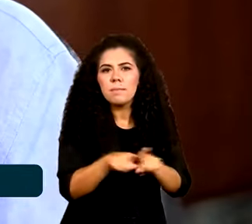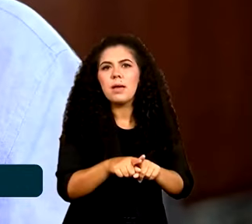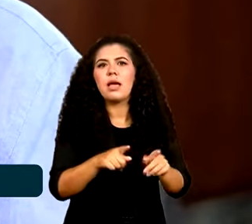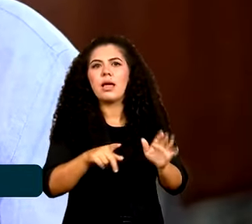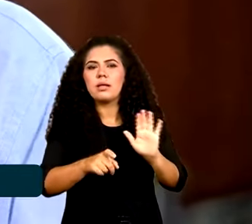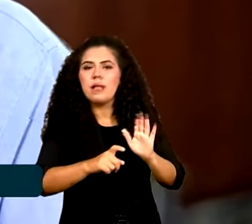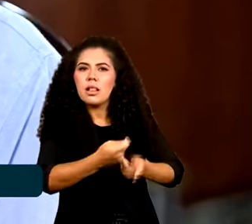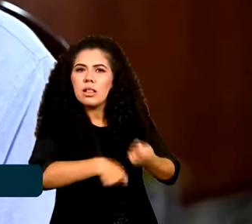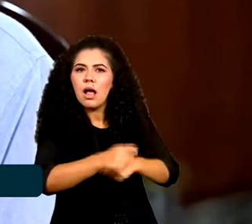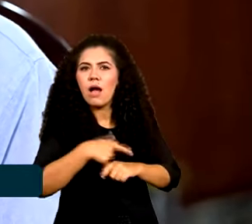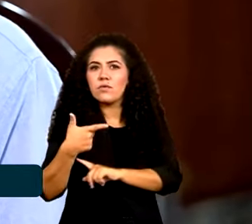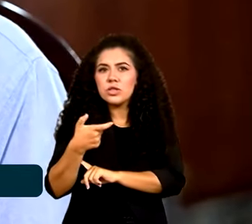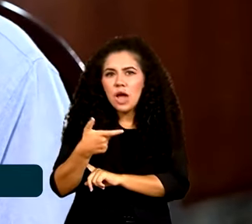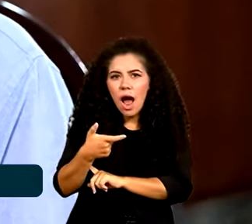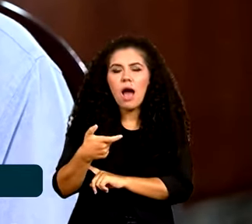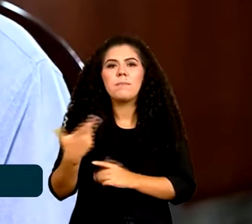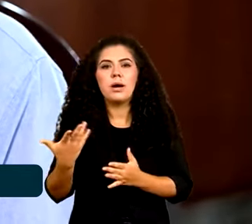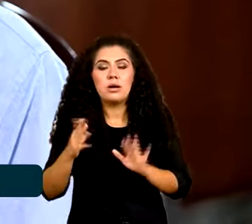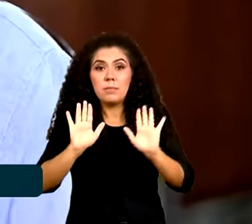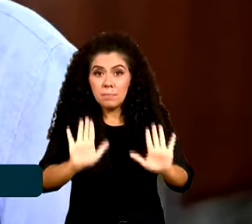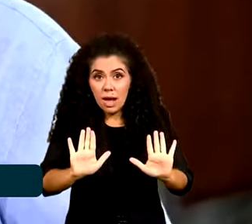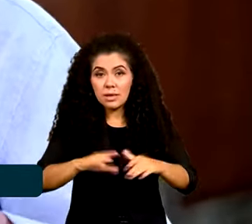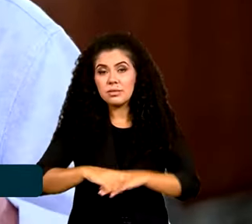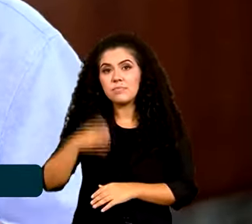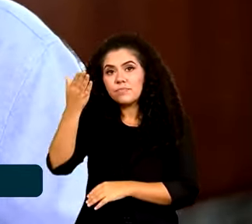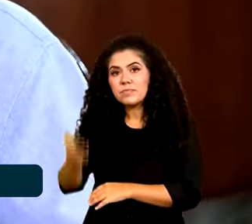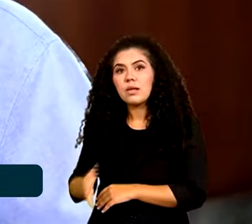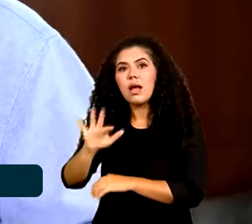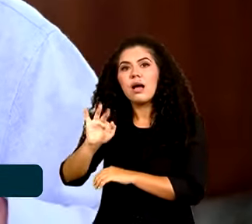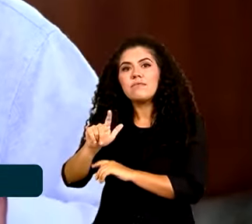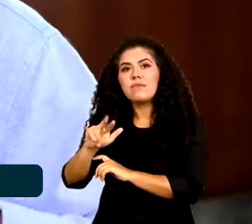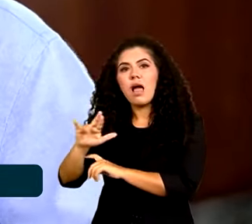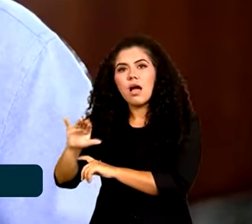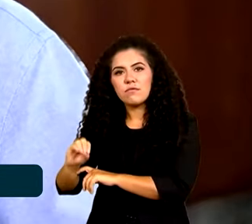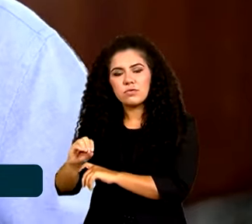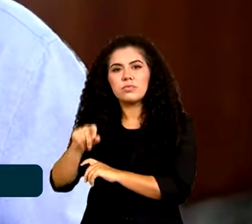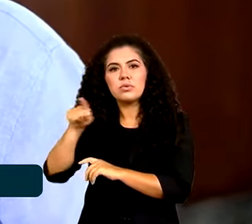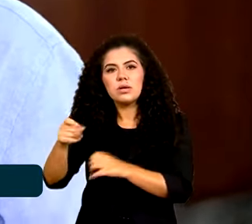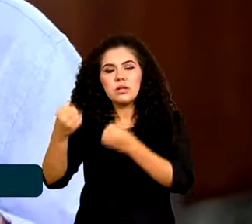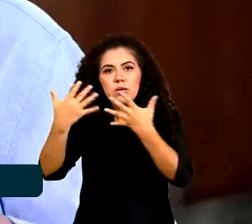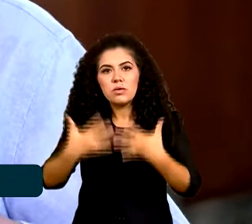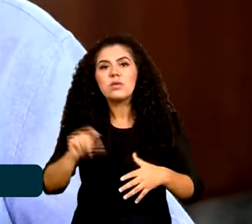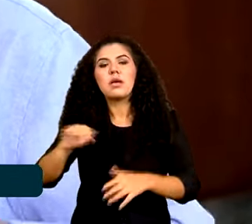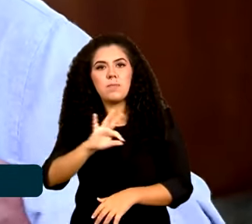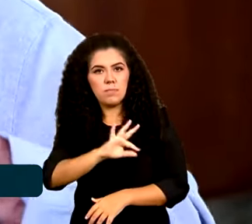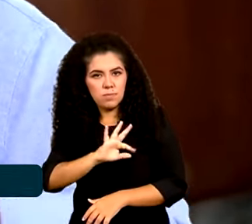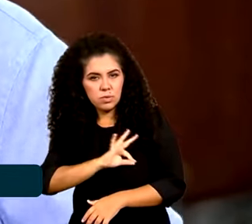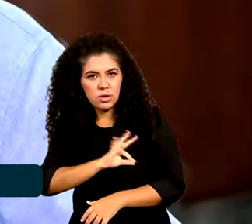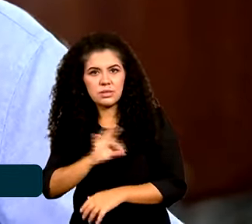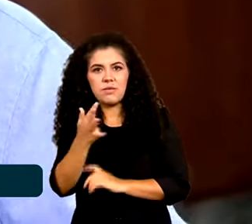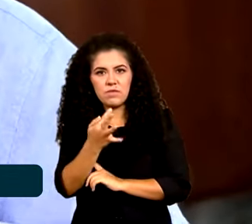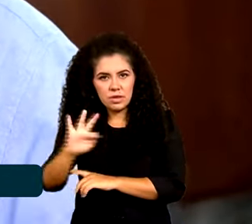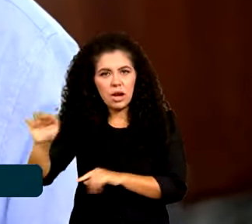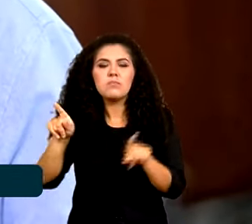pouco mais ao mesmo tempo o Flávio Dino conversou comigo a política Federal vai agir com mais forço a política rodova Federal vai agir